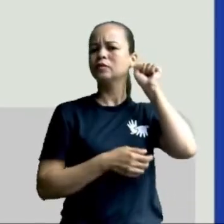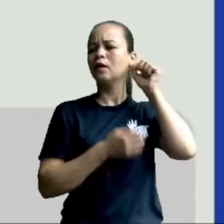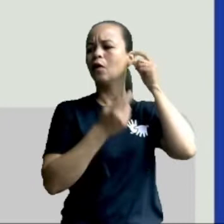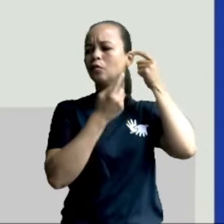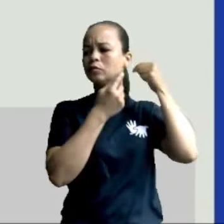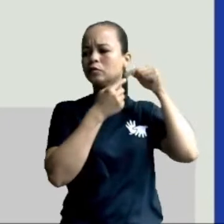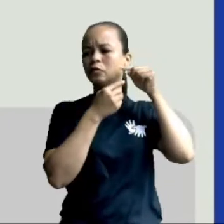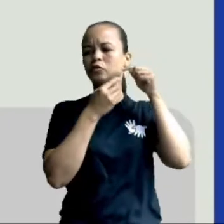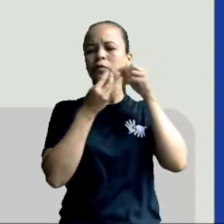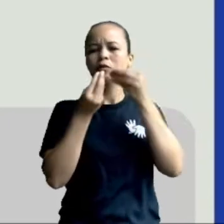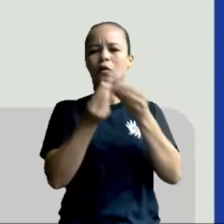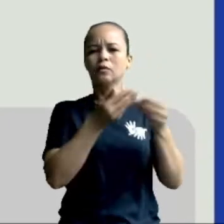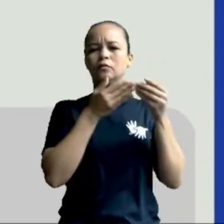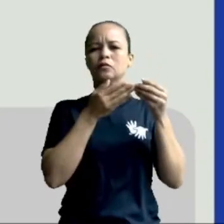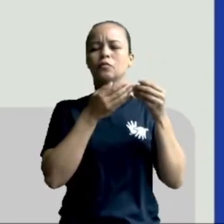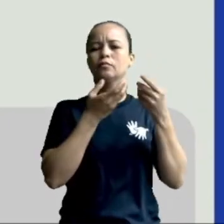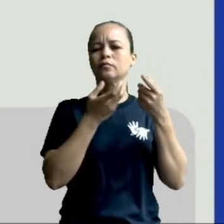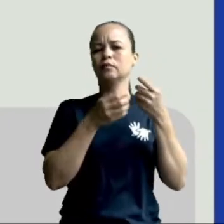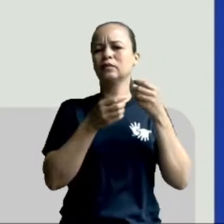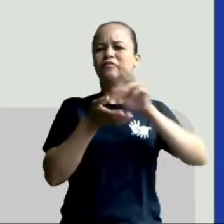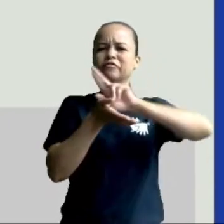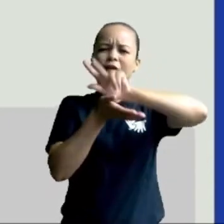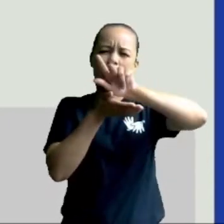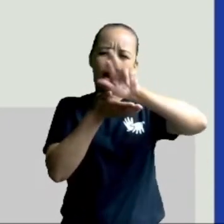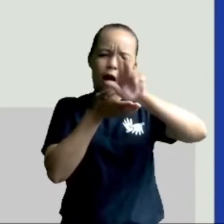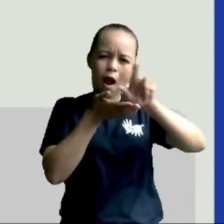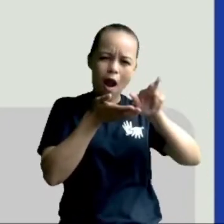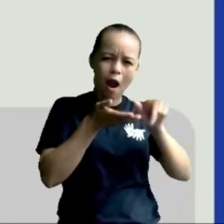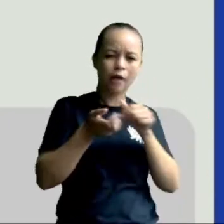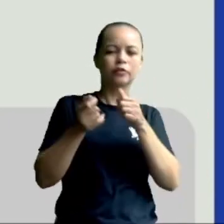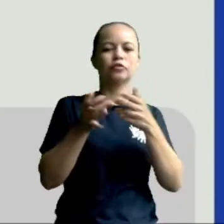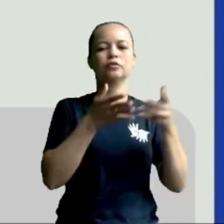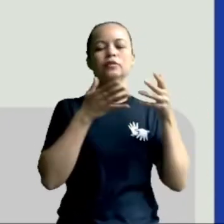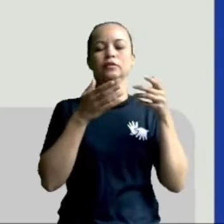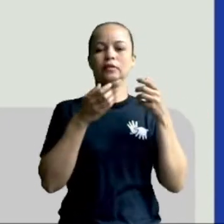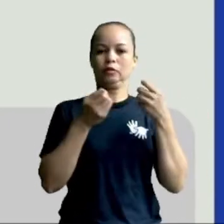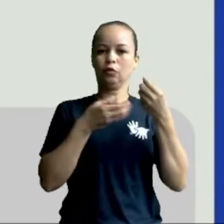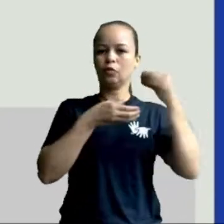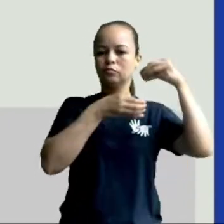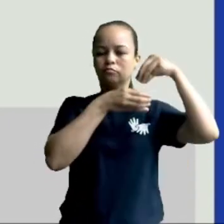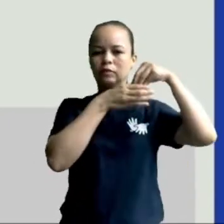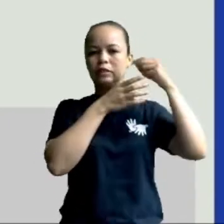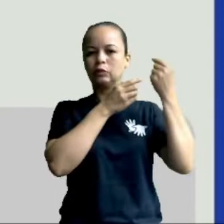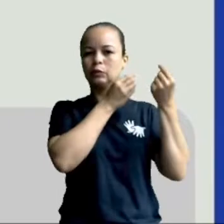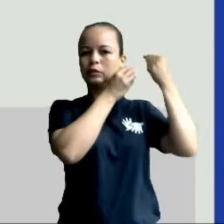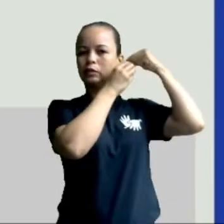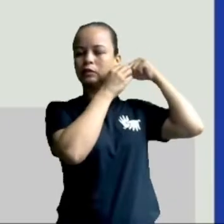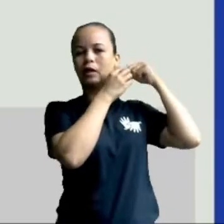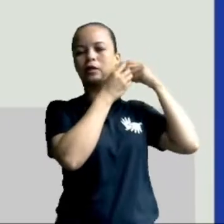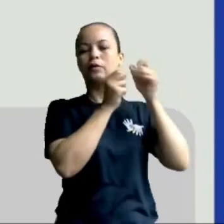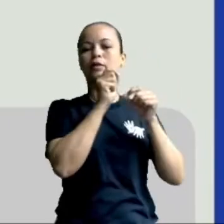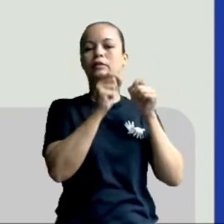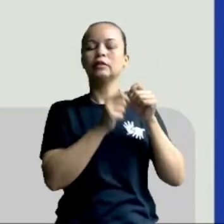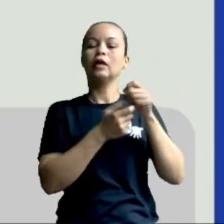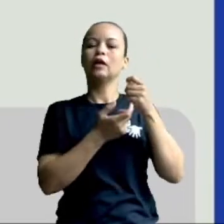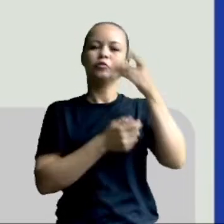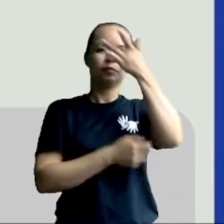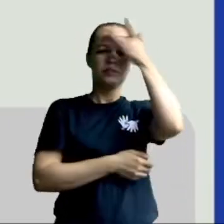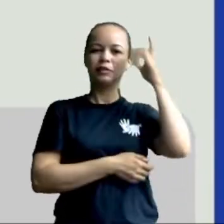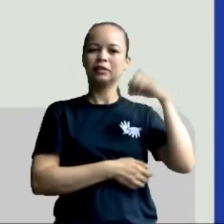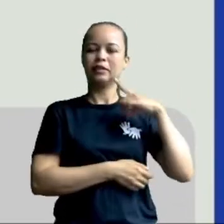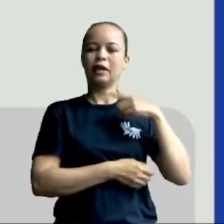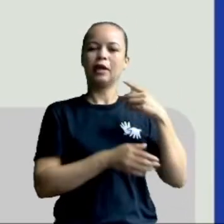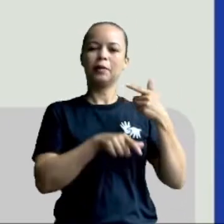menores ossos do corpo, como o martelo, a bigorna, o estribo. O labirinto, que tem a ver, por exemplo, pessoas que têm problema de